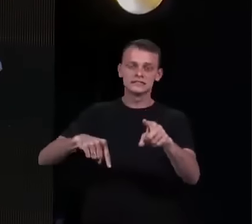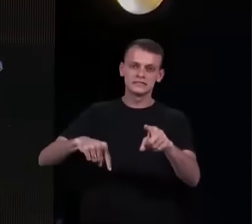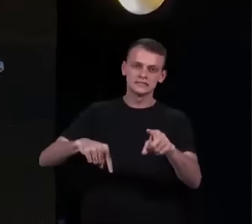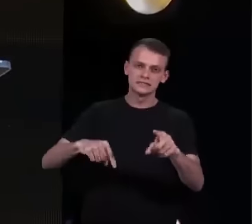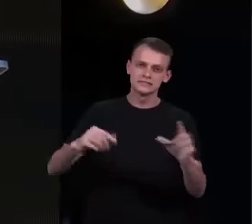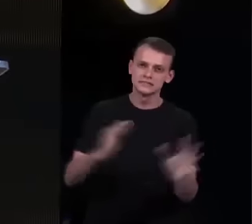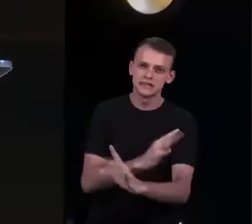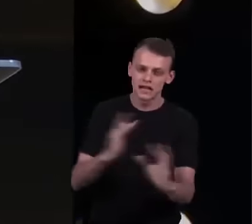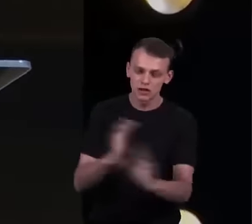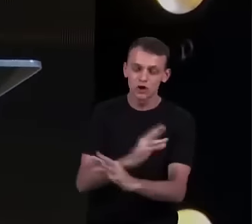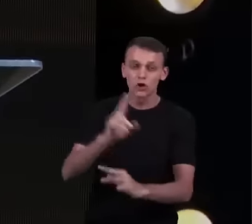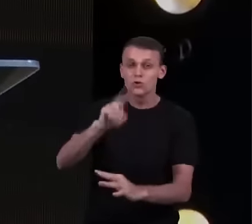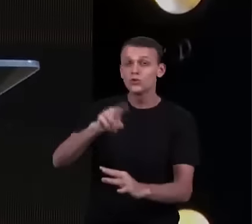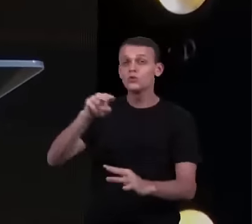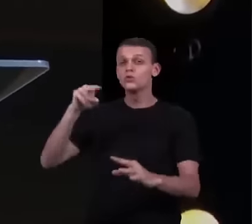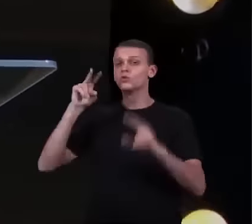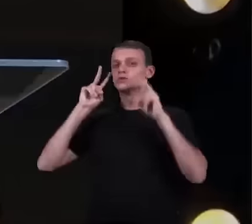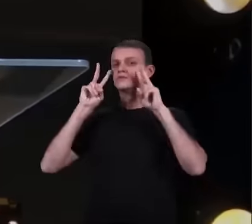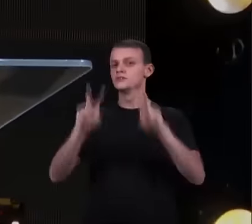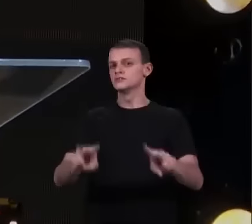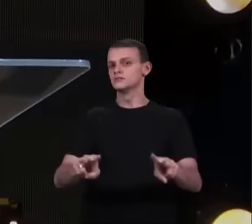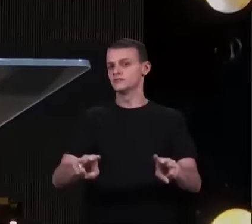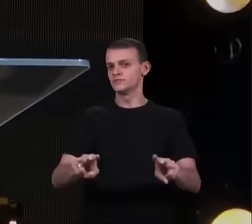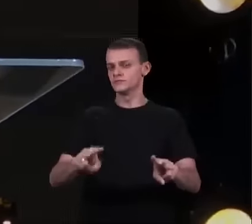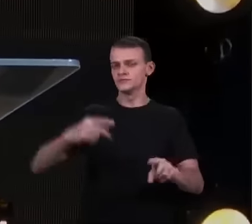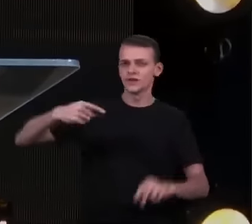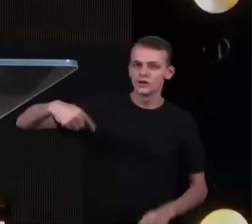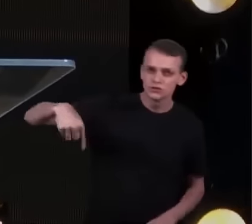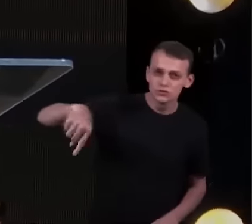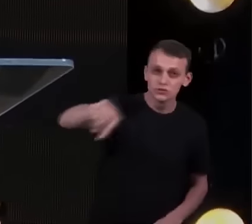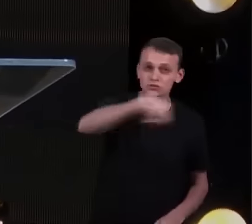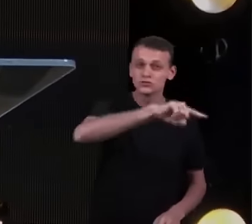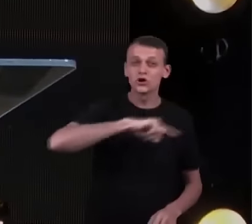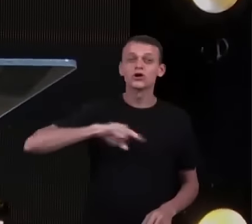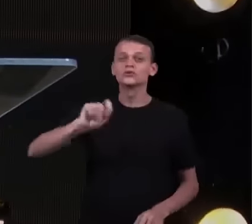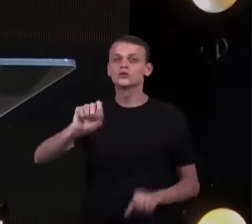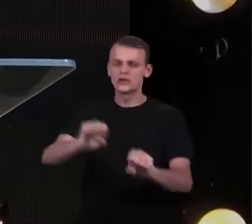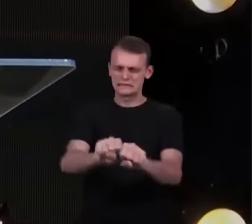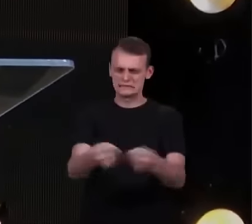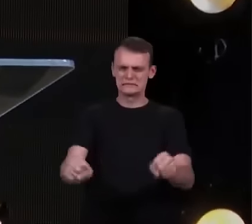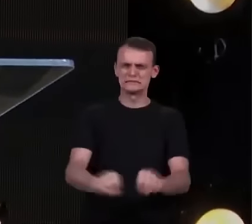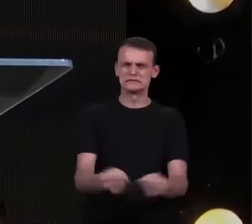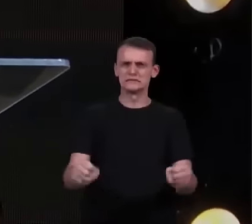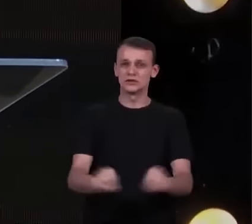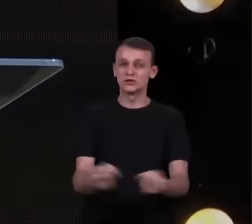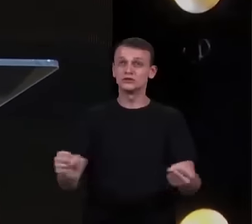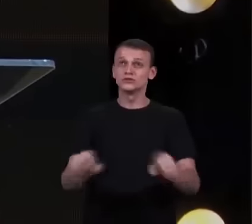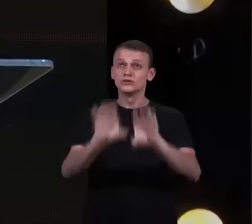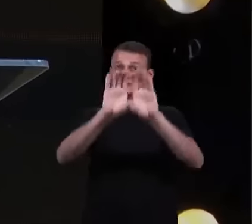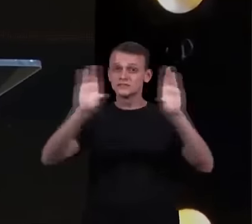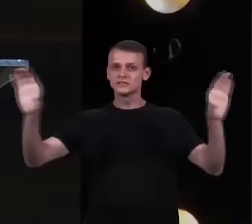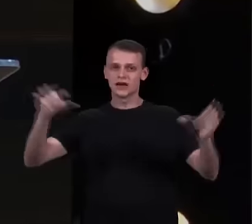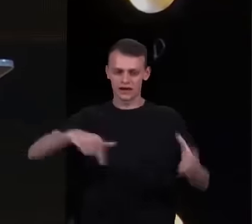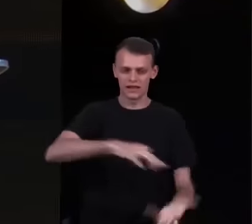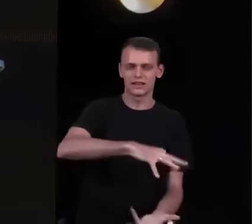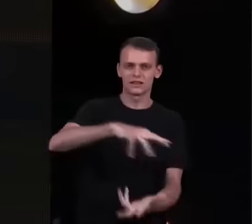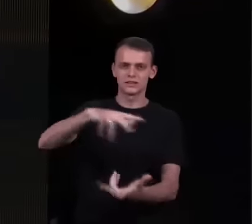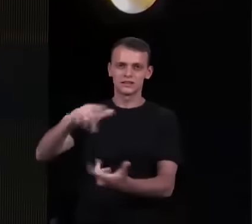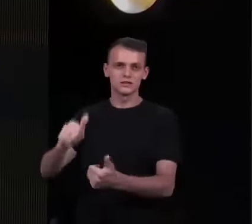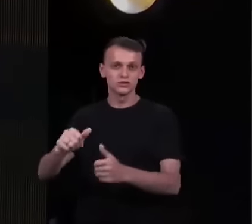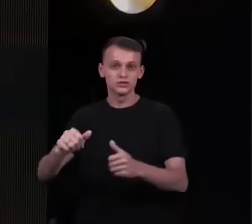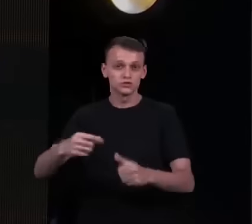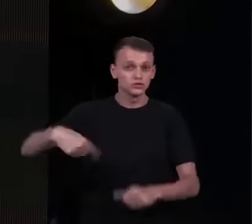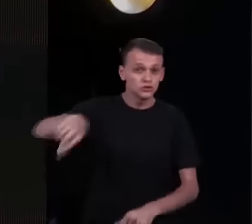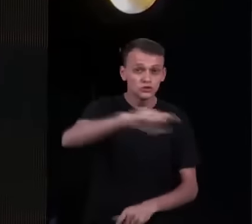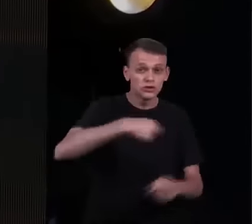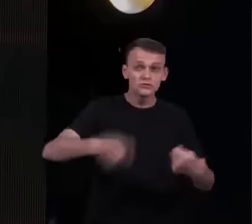que ela nunca viu. Nós somos distribuidores do céu na terra. Nós deveríamos liberar o céu